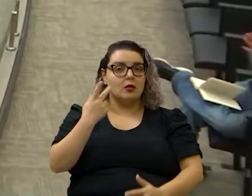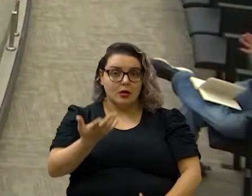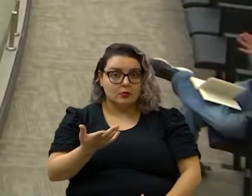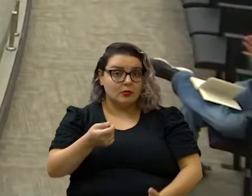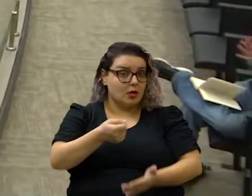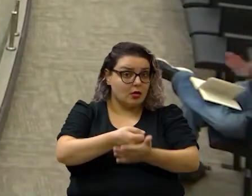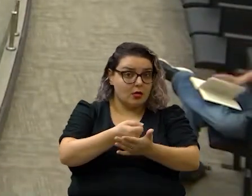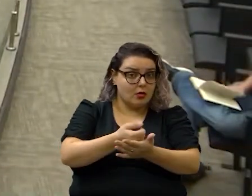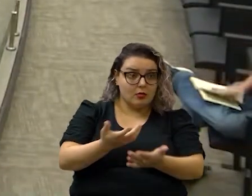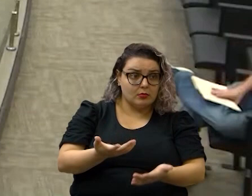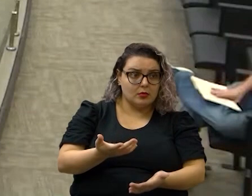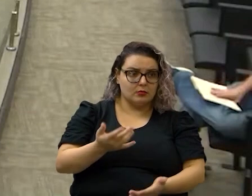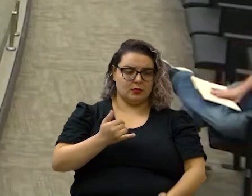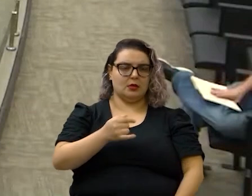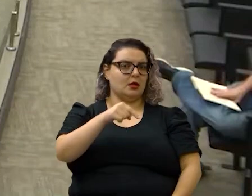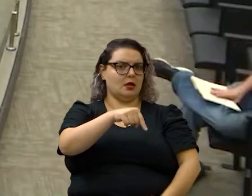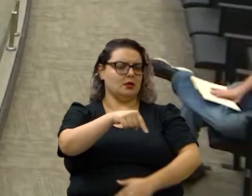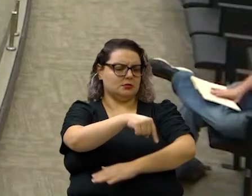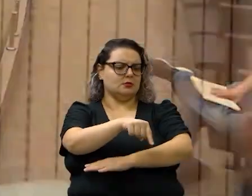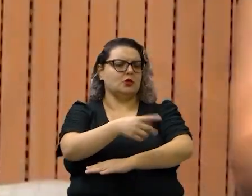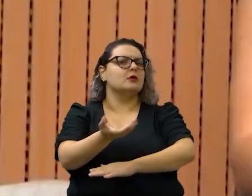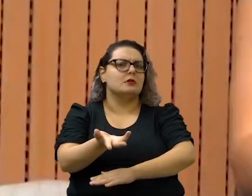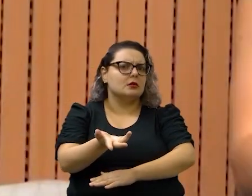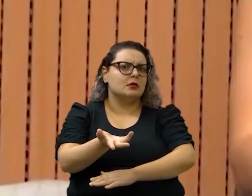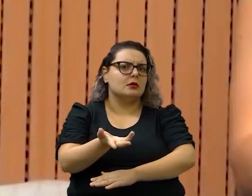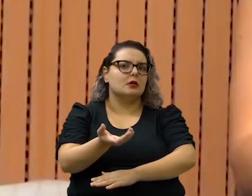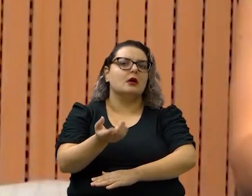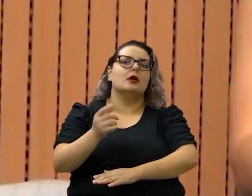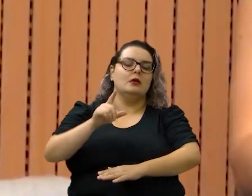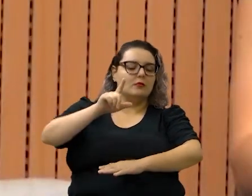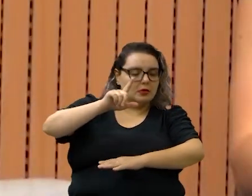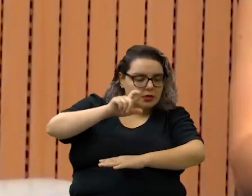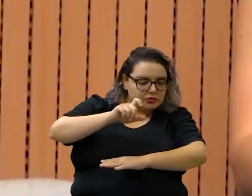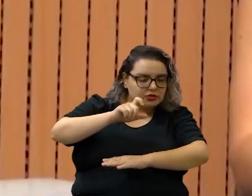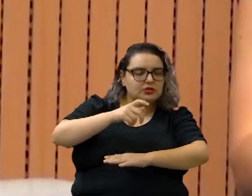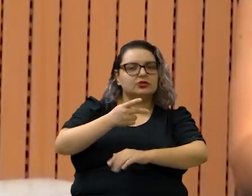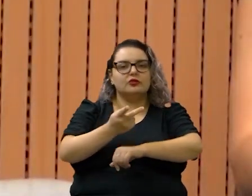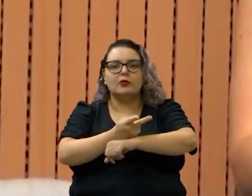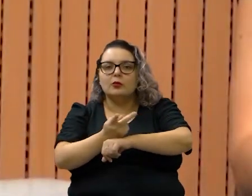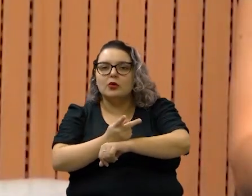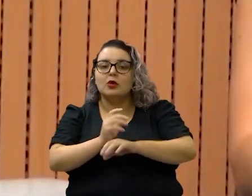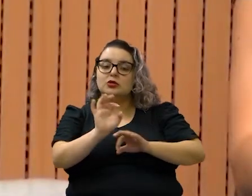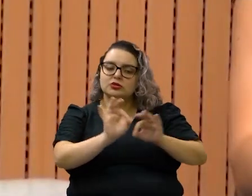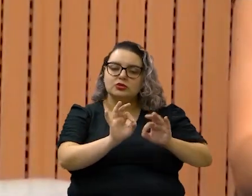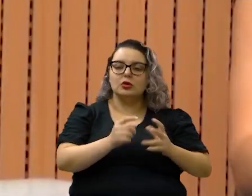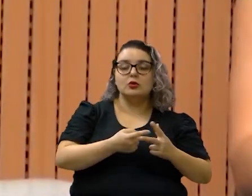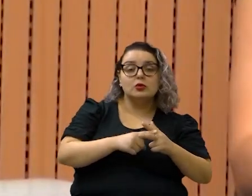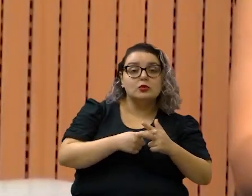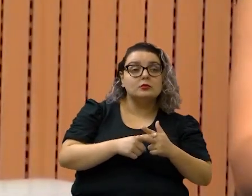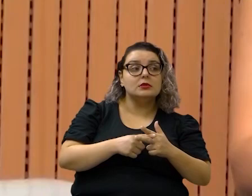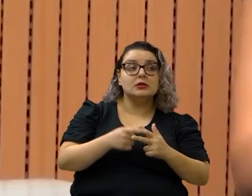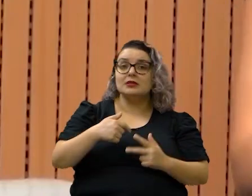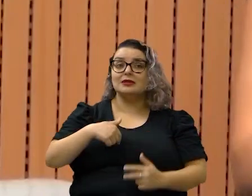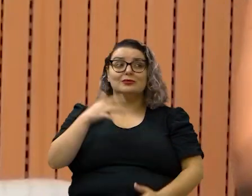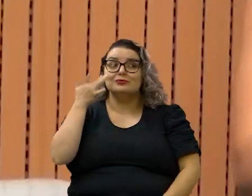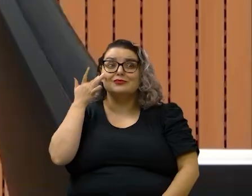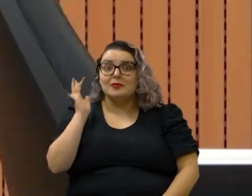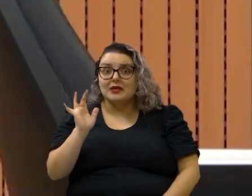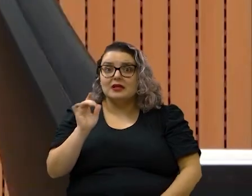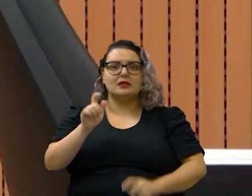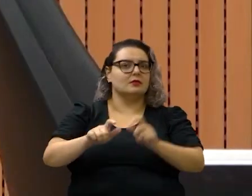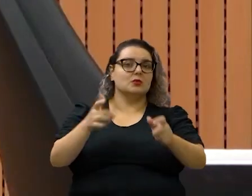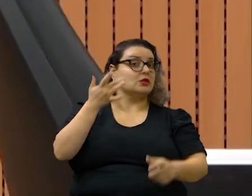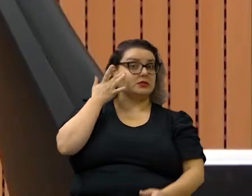em contato com o vereador e cobrar e falar assim ah esse buraco aqui eles vão lá tiram foto vão atrás de consertar e se eu não fazer ideia